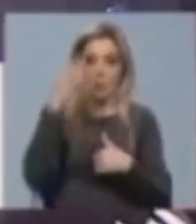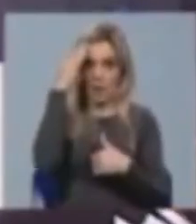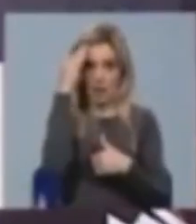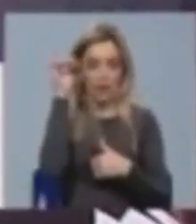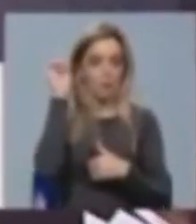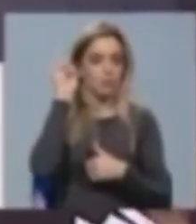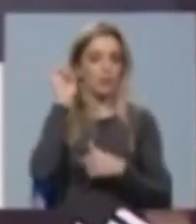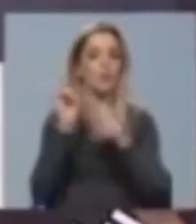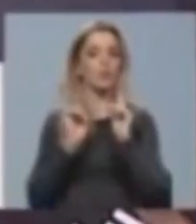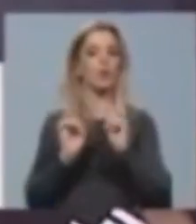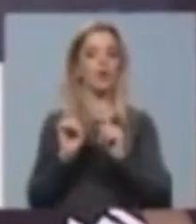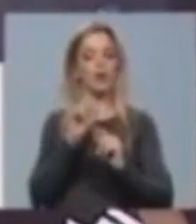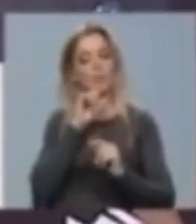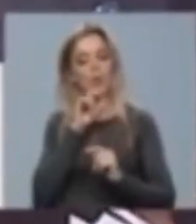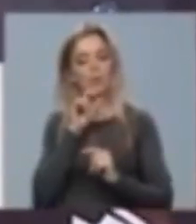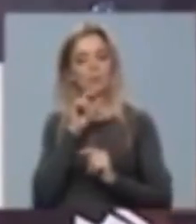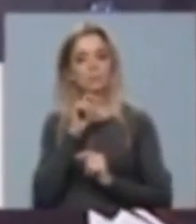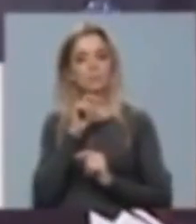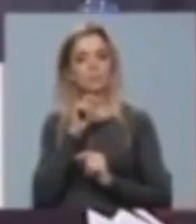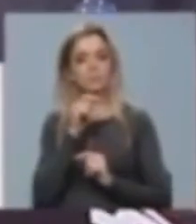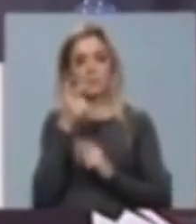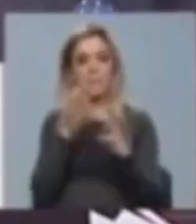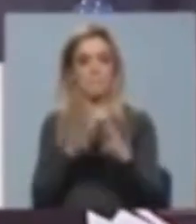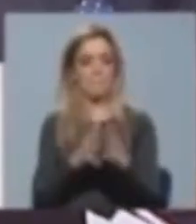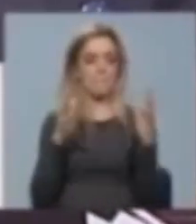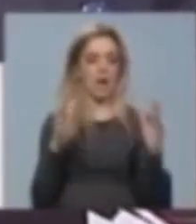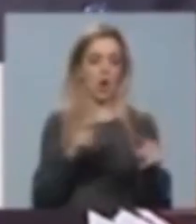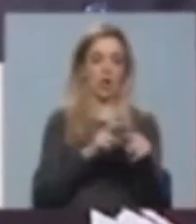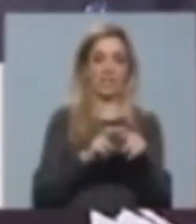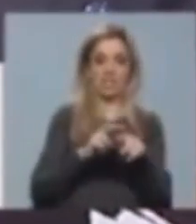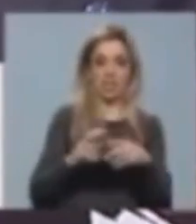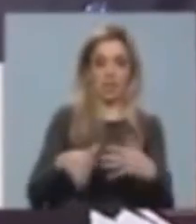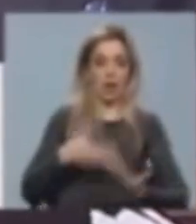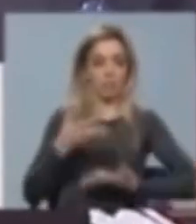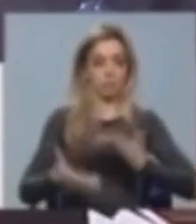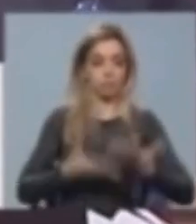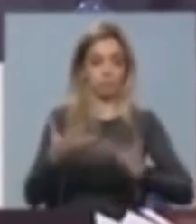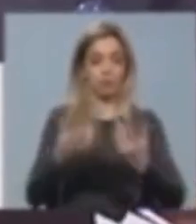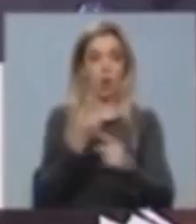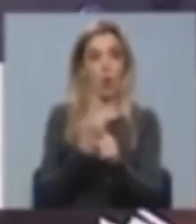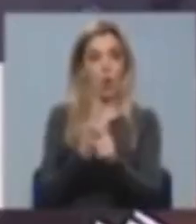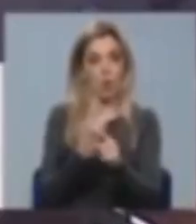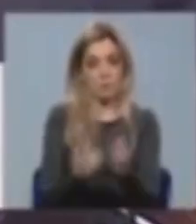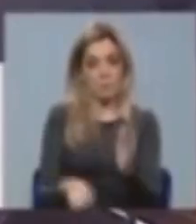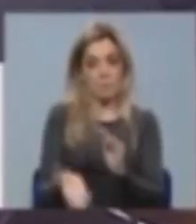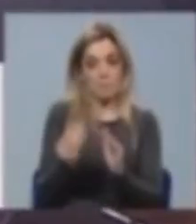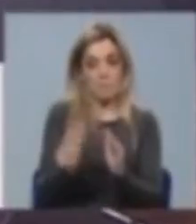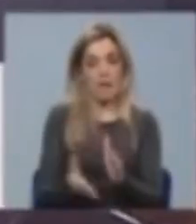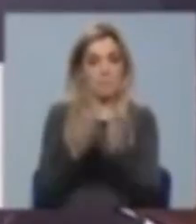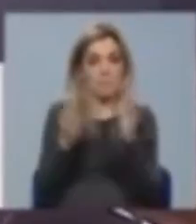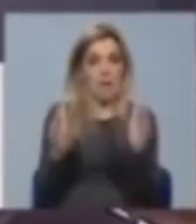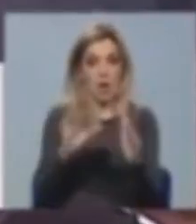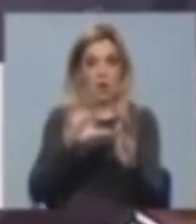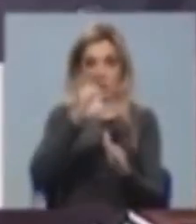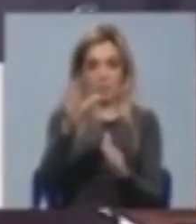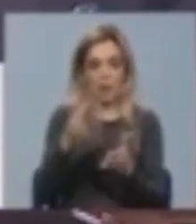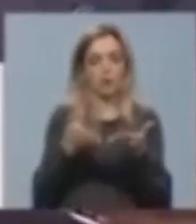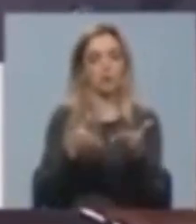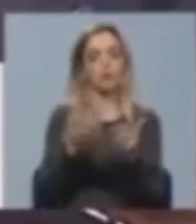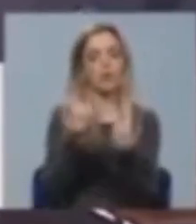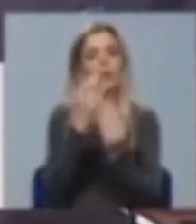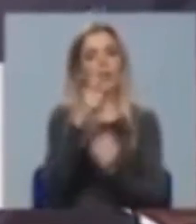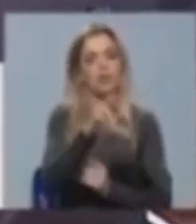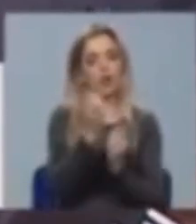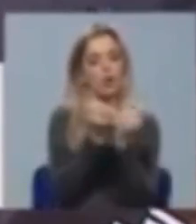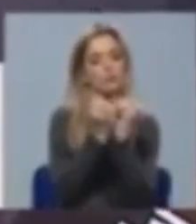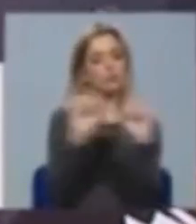importante é mobilizar as maiores energias possíveis e os maiores recursos possíveis do país para ajudar as regiões autónomas e